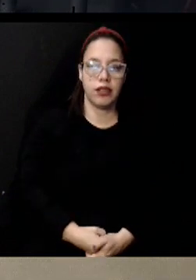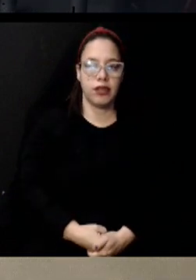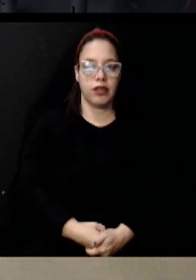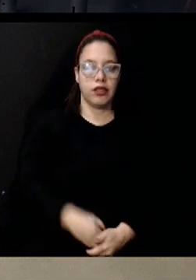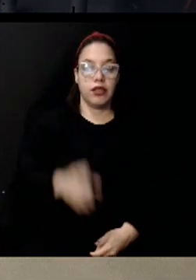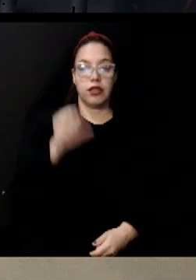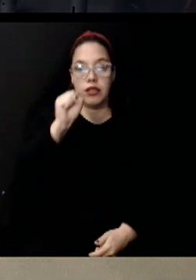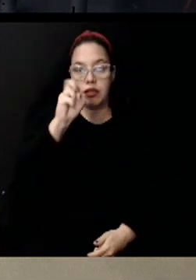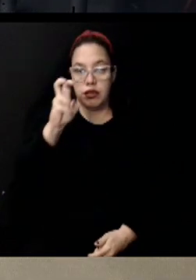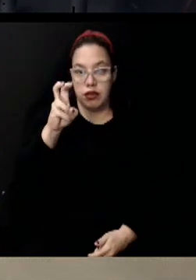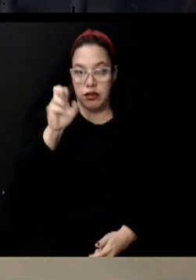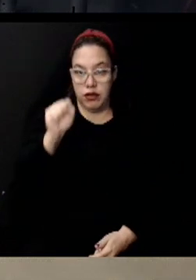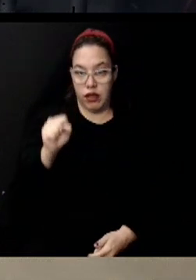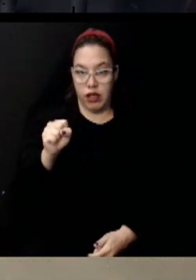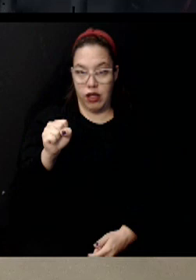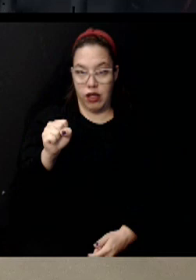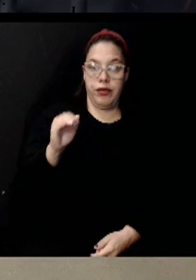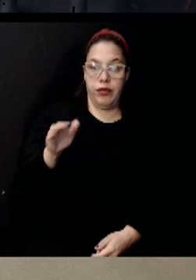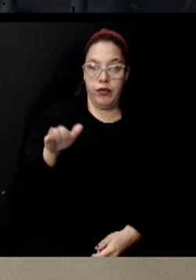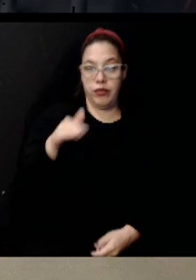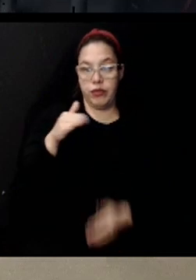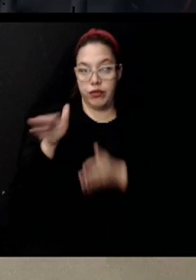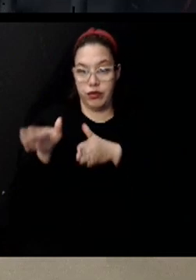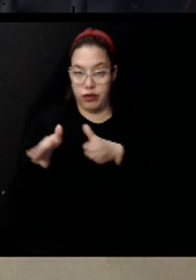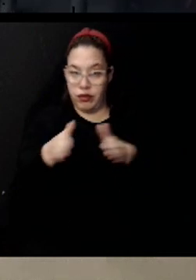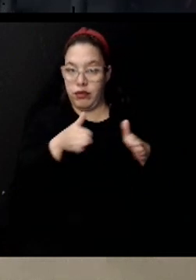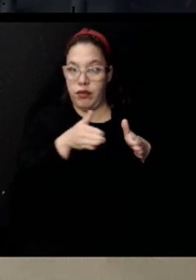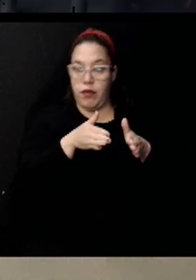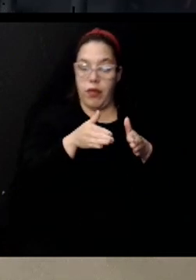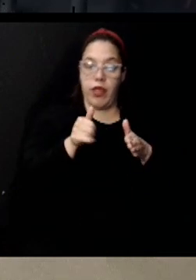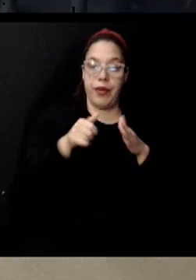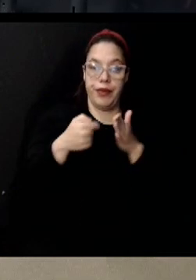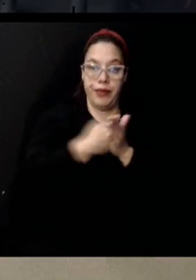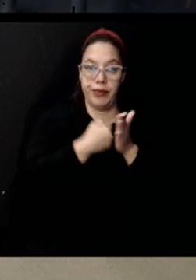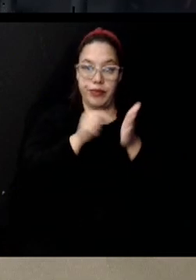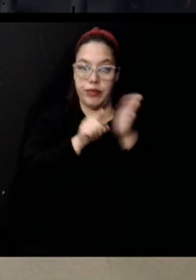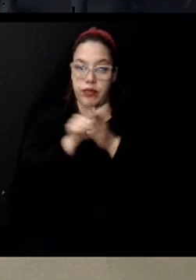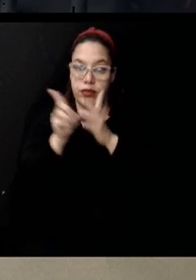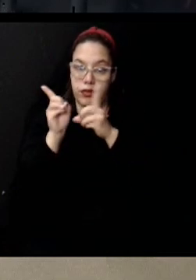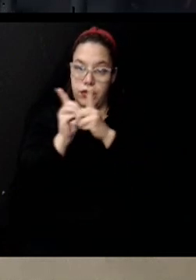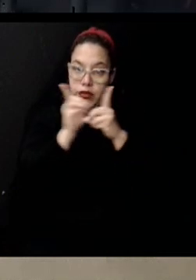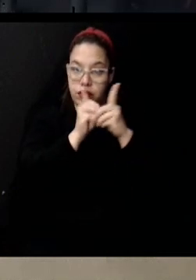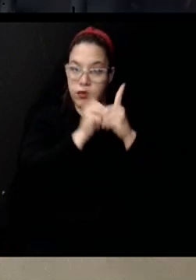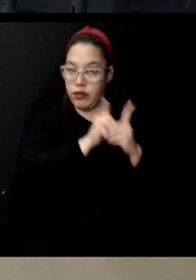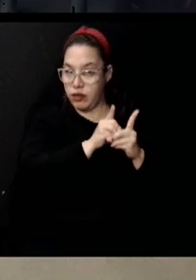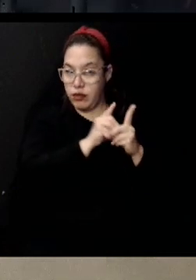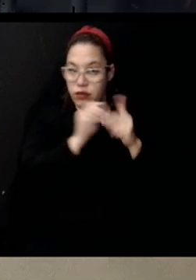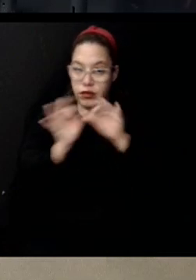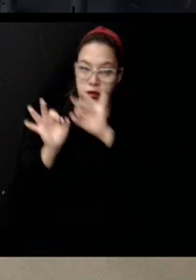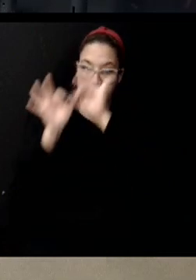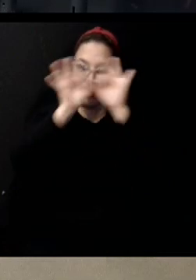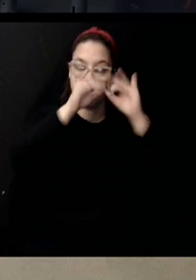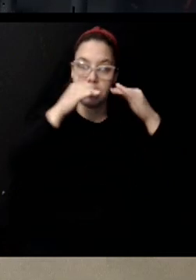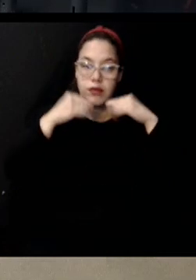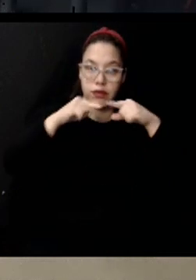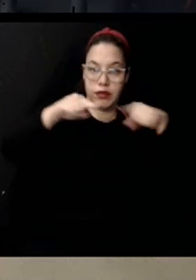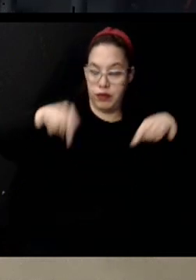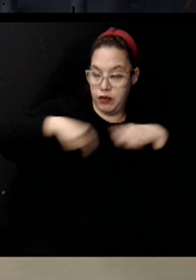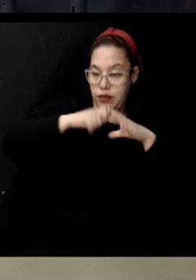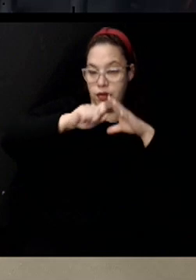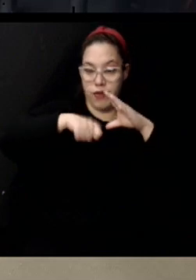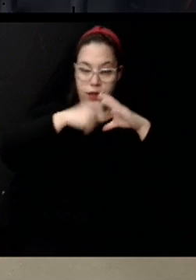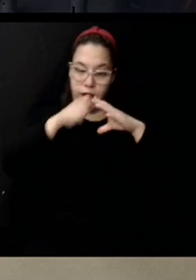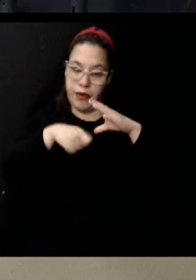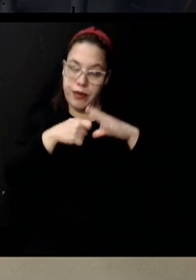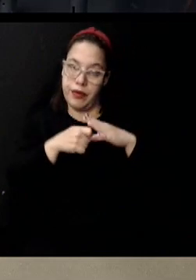8h58, vamos lá, manda mais produção, manda mais, a gente atende você que está acompanhando o nosso Estúdio Câmara na manhã